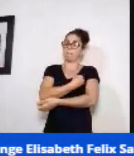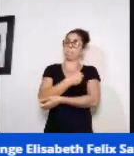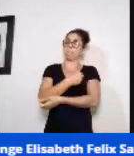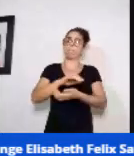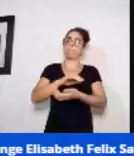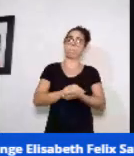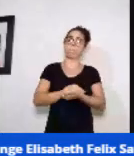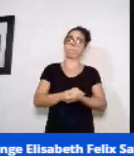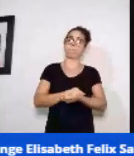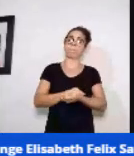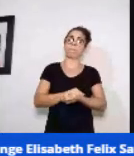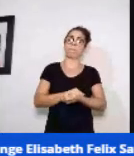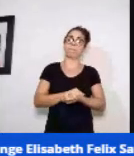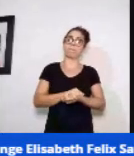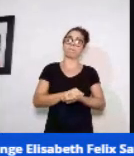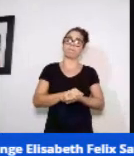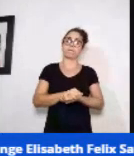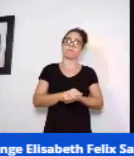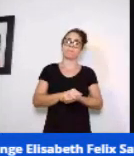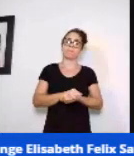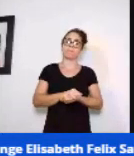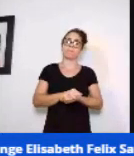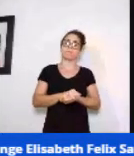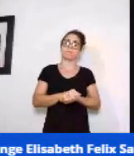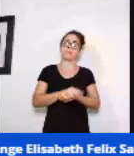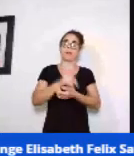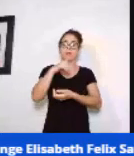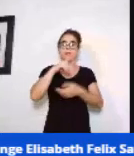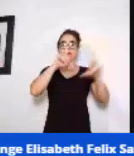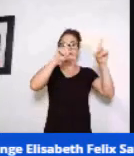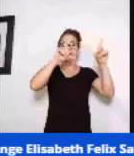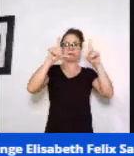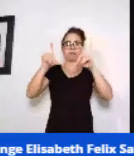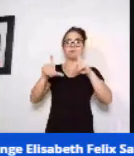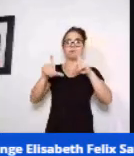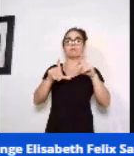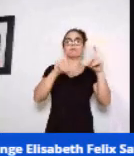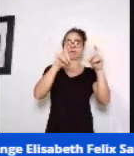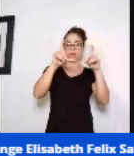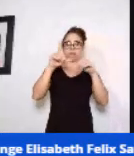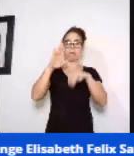Mais algumas fotos que retratam também, pode passar.